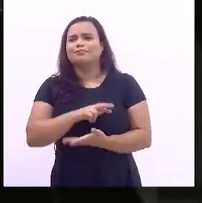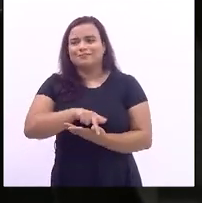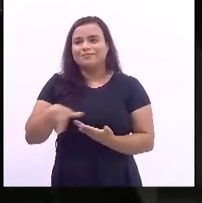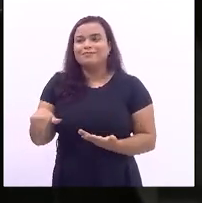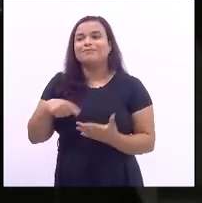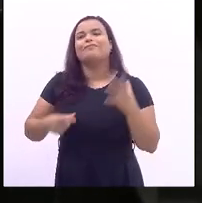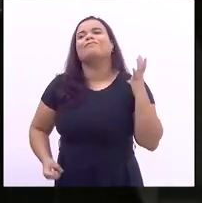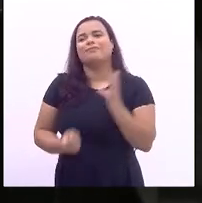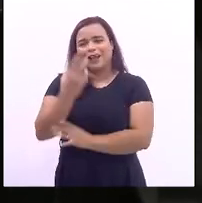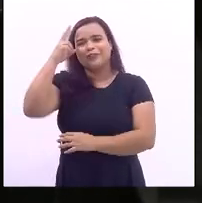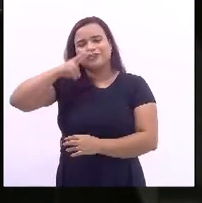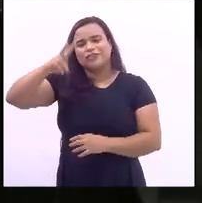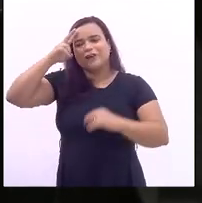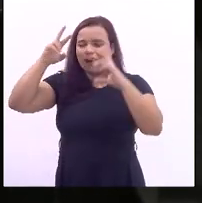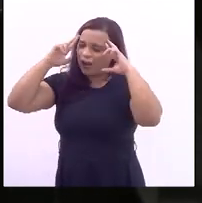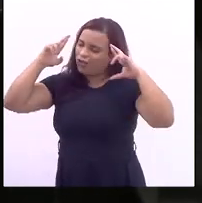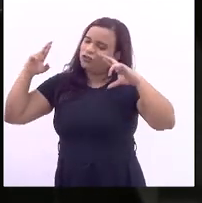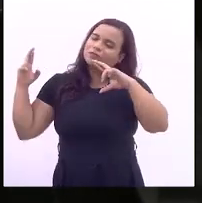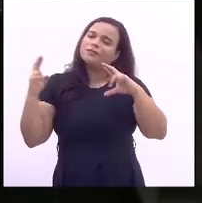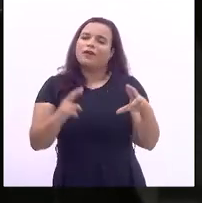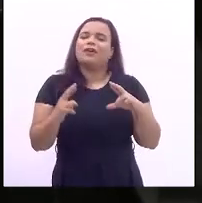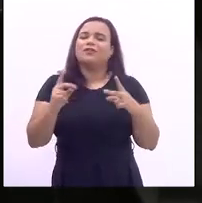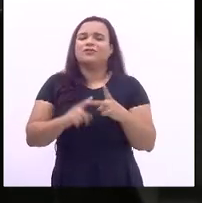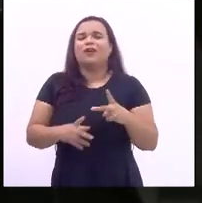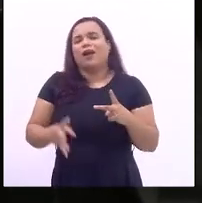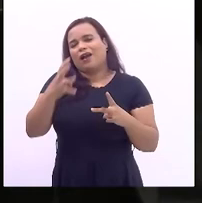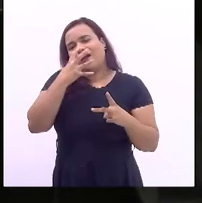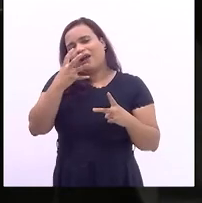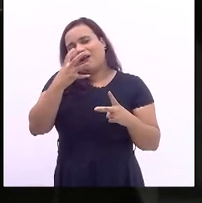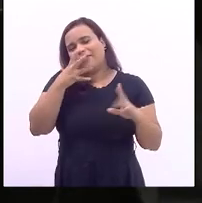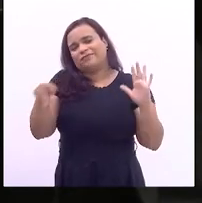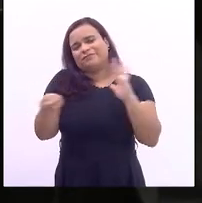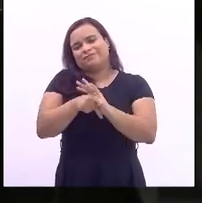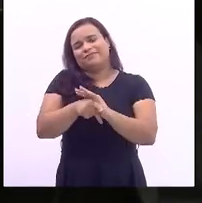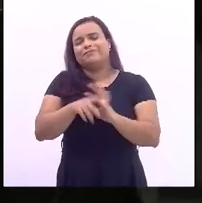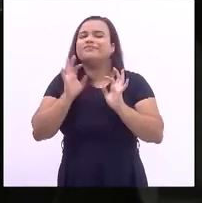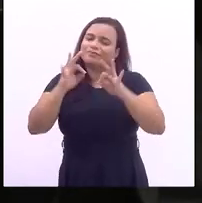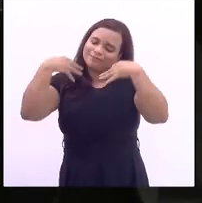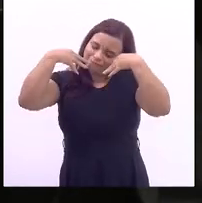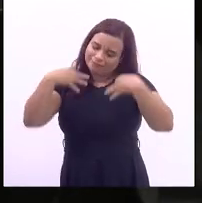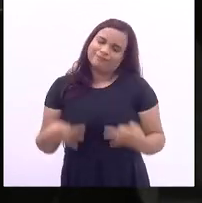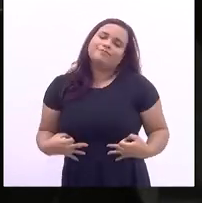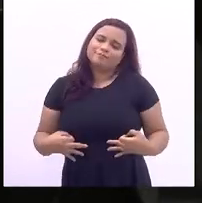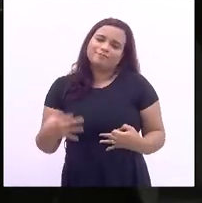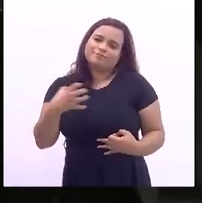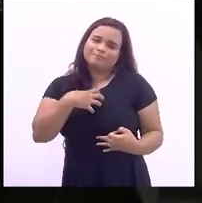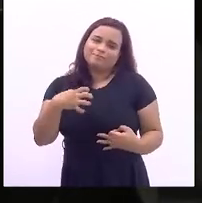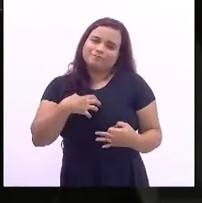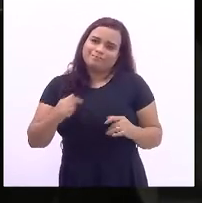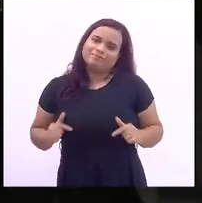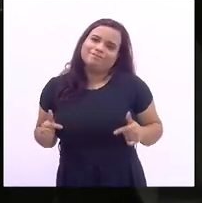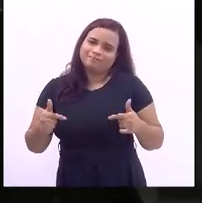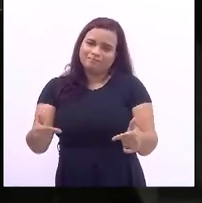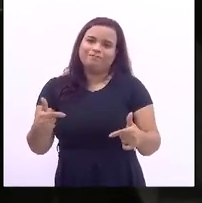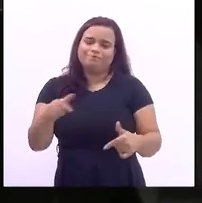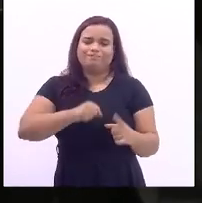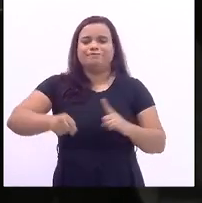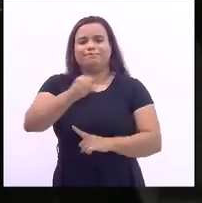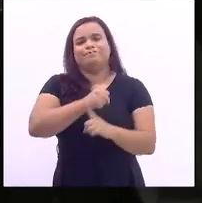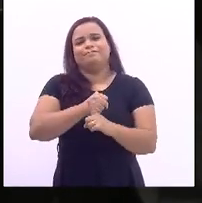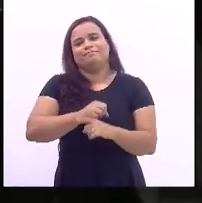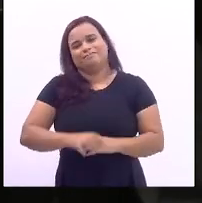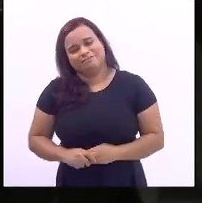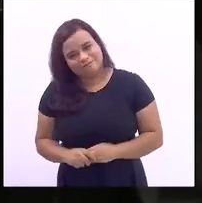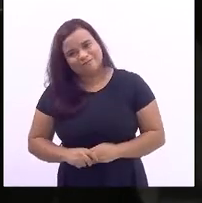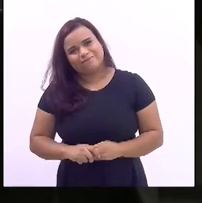constrói um legado de respeito de admiração e de forma de atuar na nossa sociedade